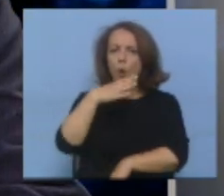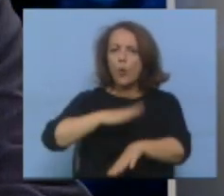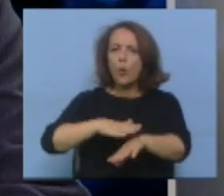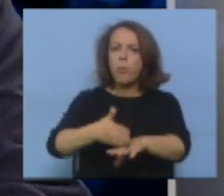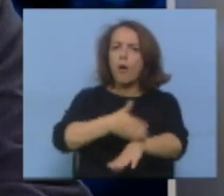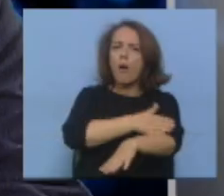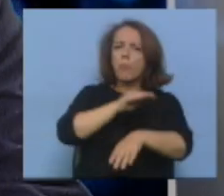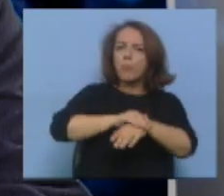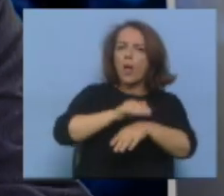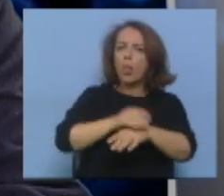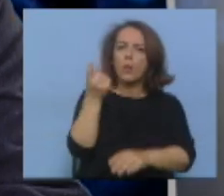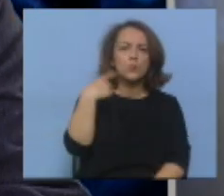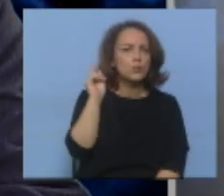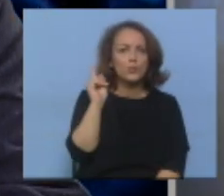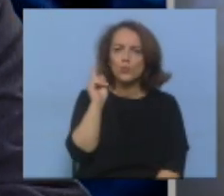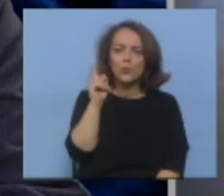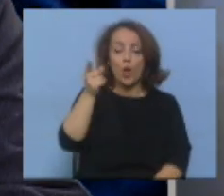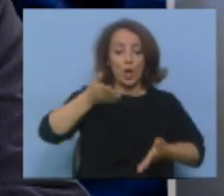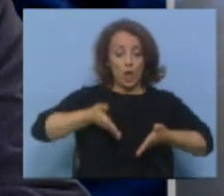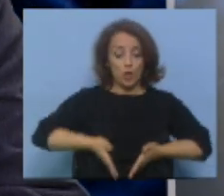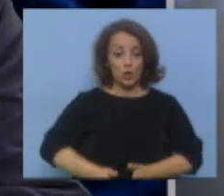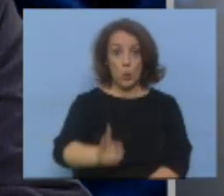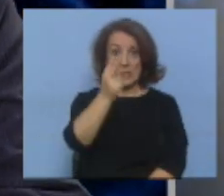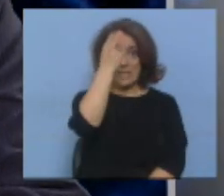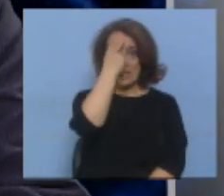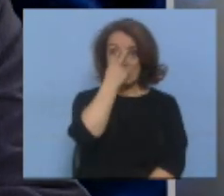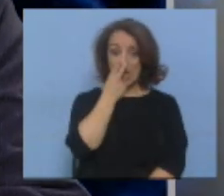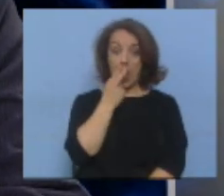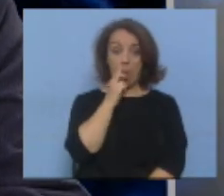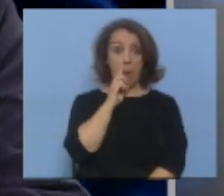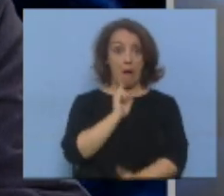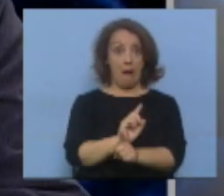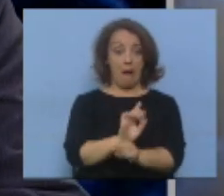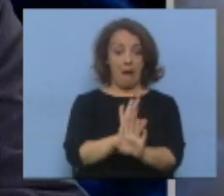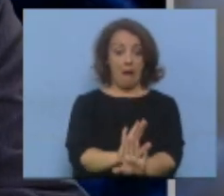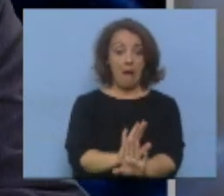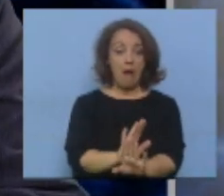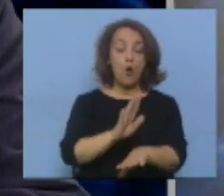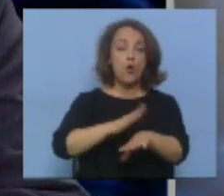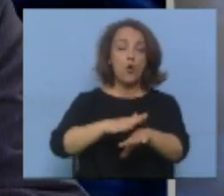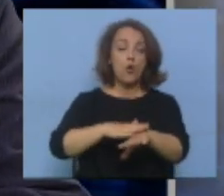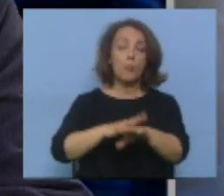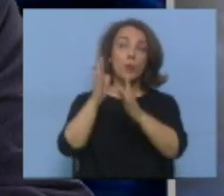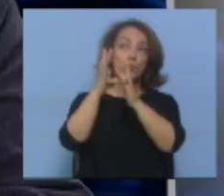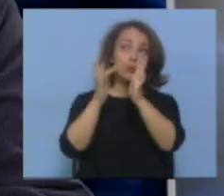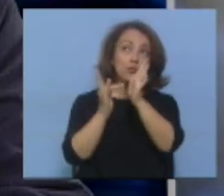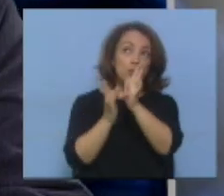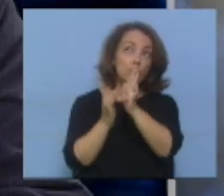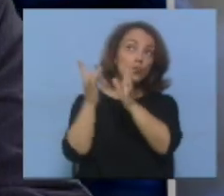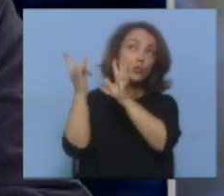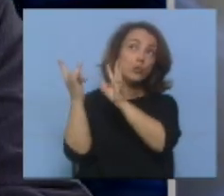pecado. Ele nasceu cego para que aquilo que acontece pelo cuidado de Jesus com ele,